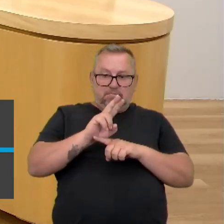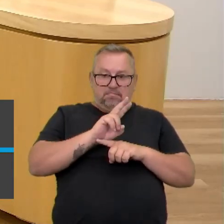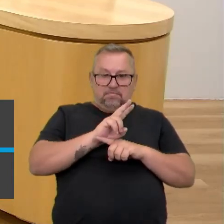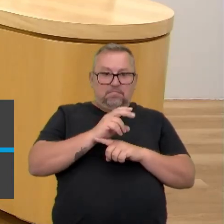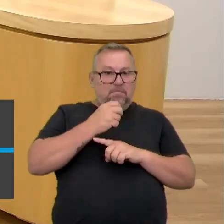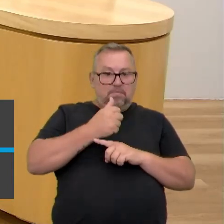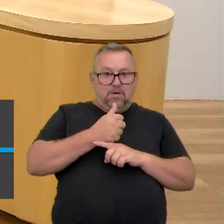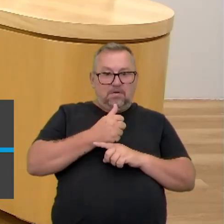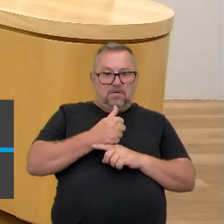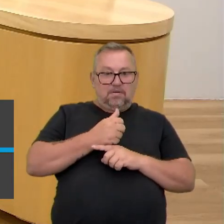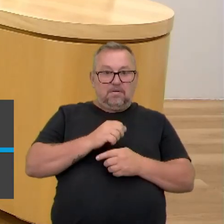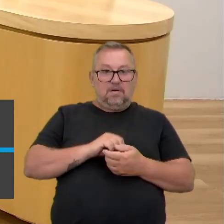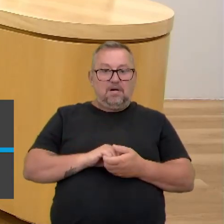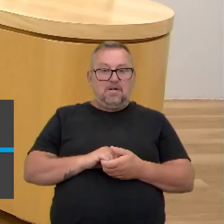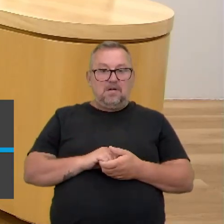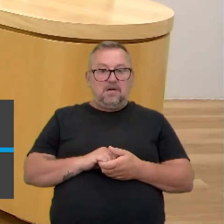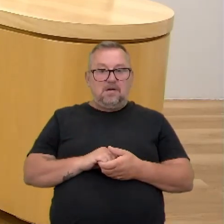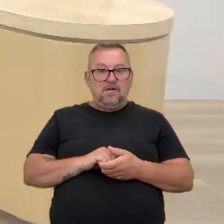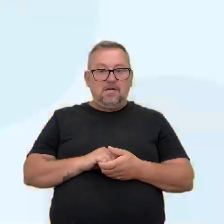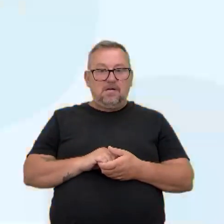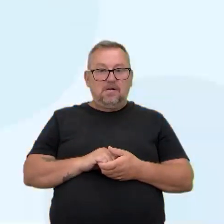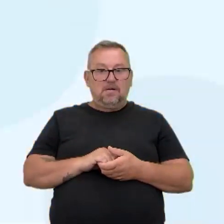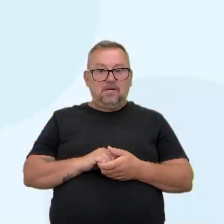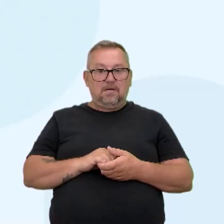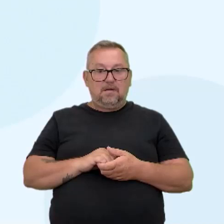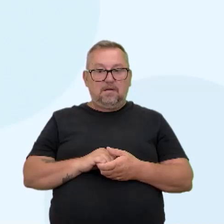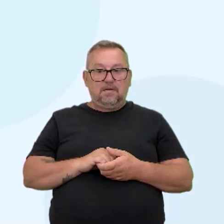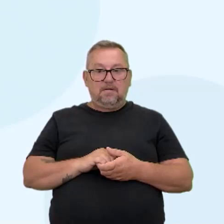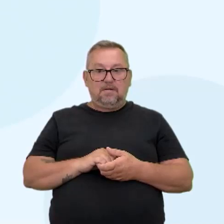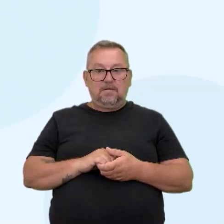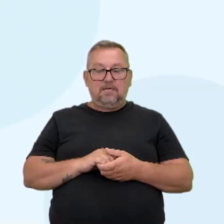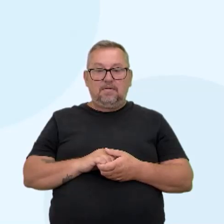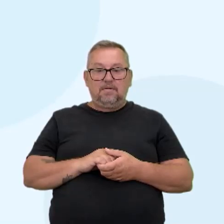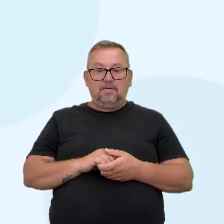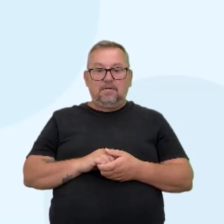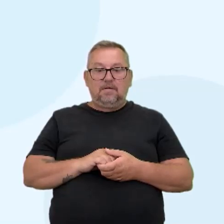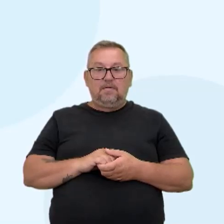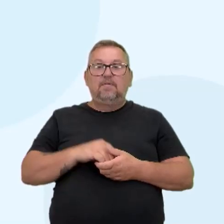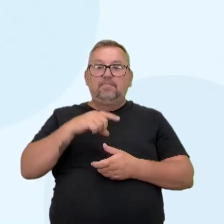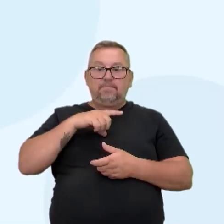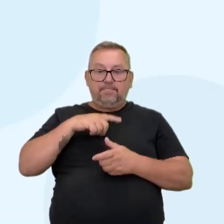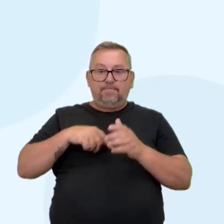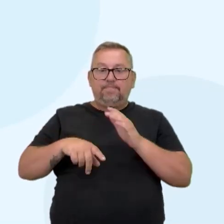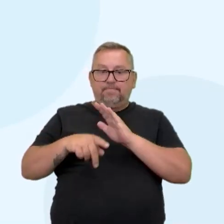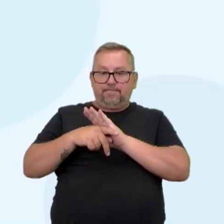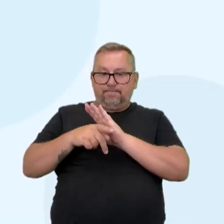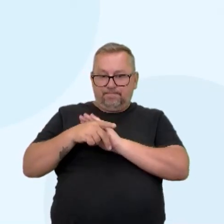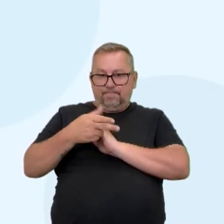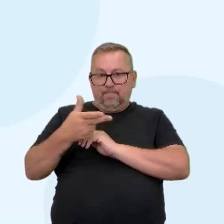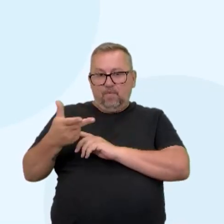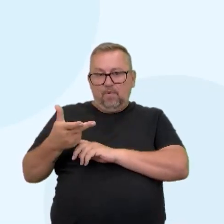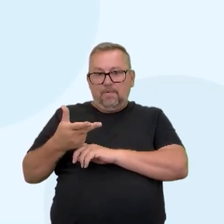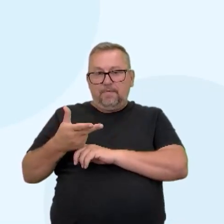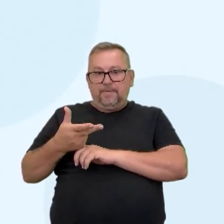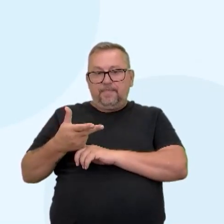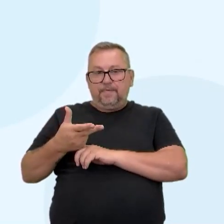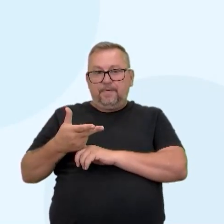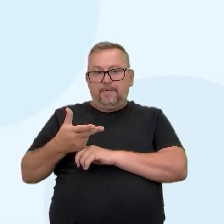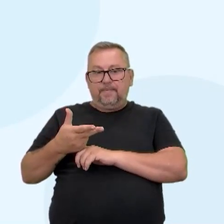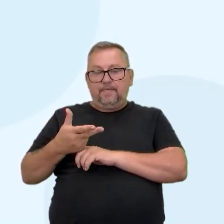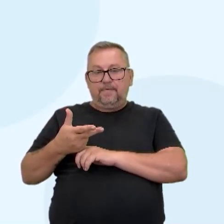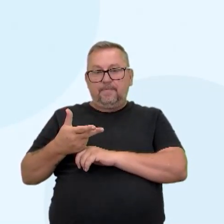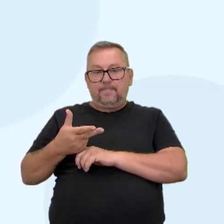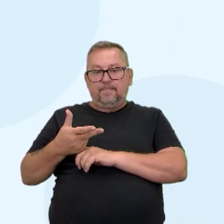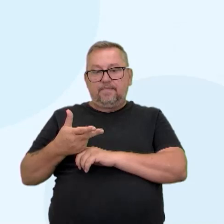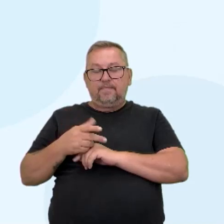funcionando. Vamos continuar falando aqui dos agentes. Olha lá. Você tem os proprietários fundiários, aqueles que têm,